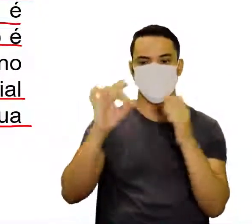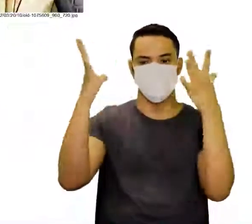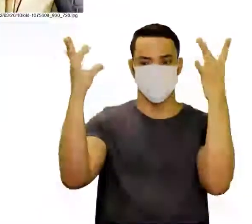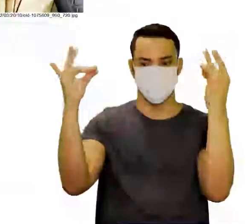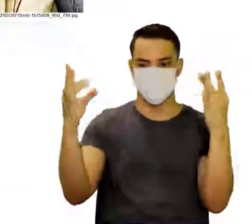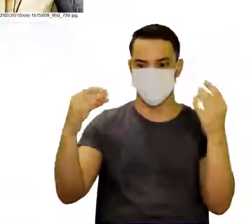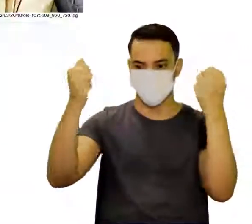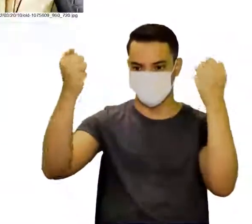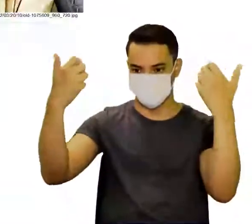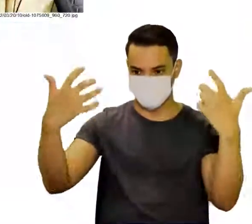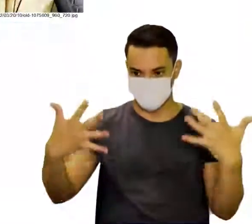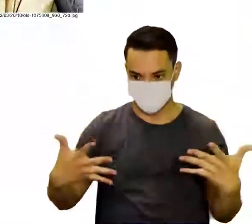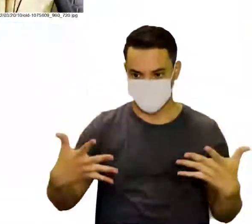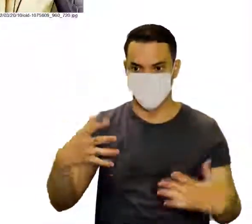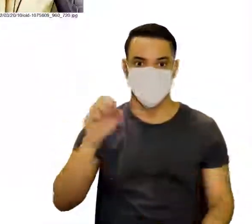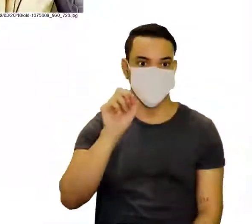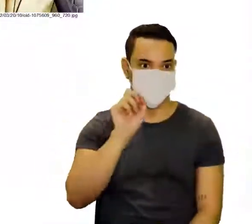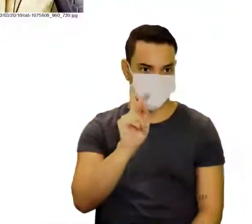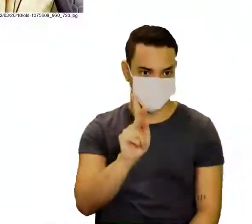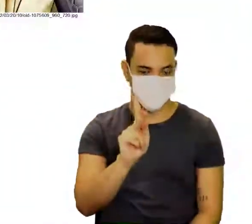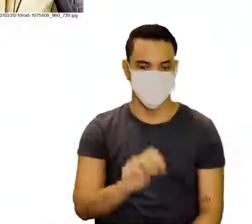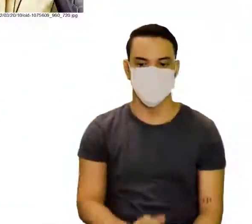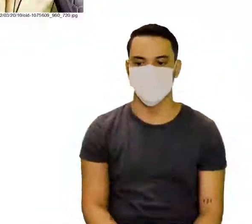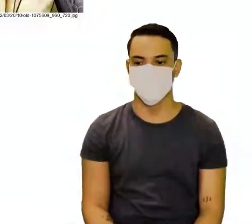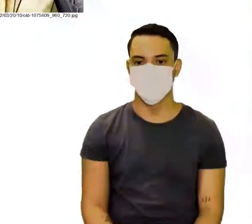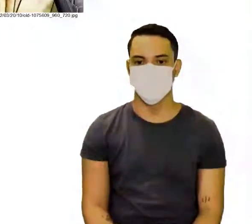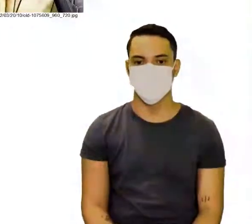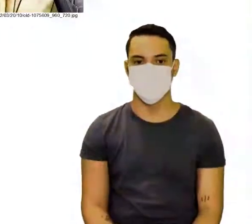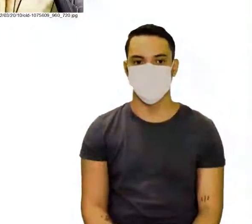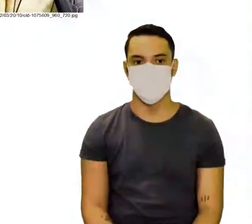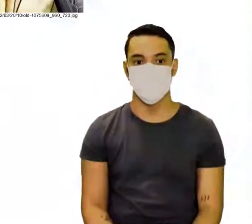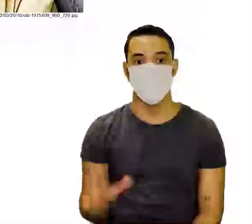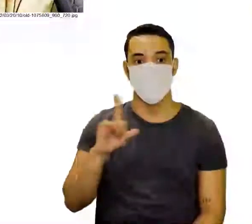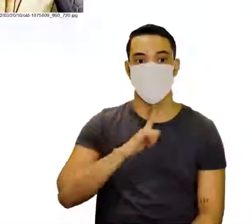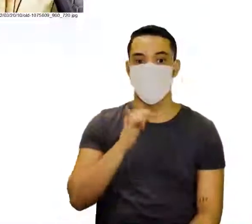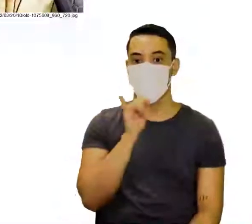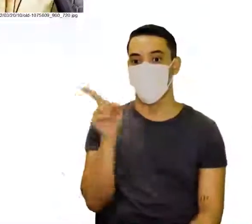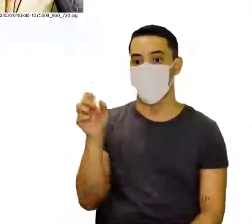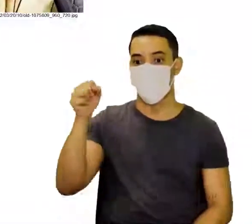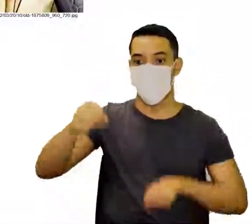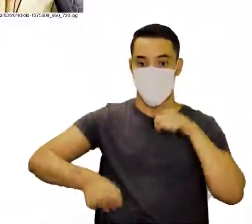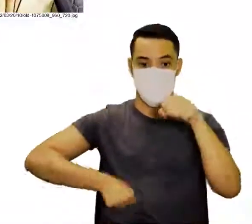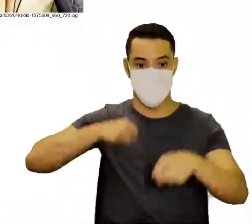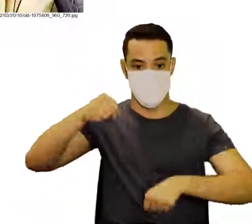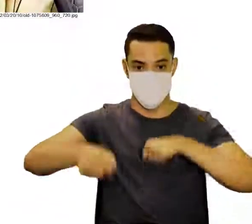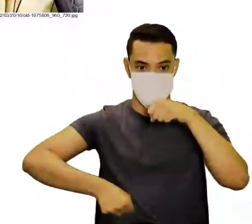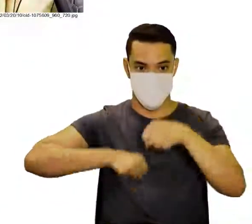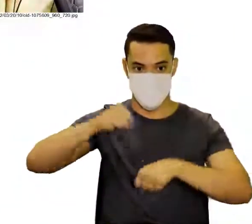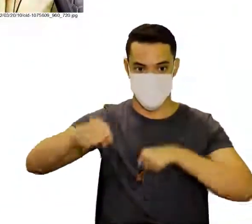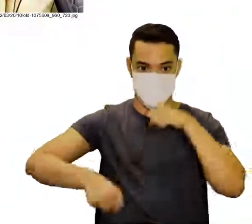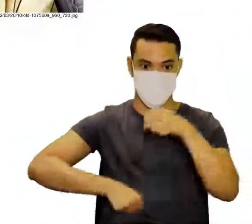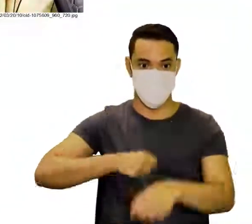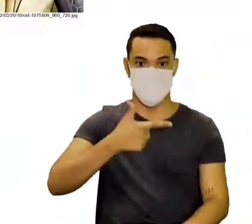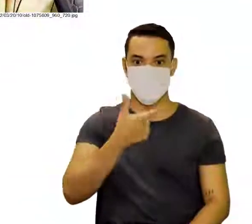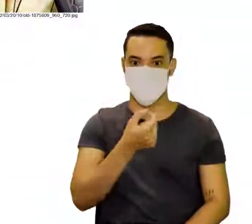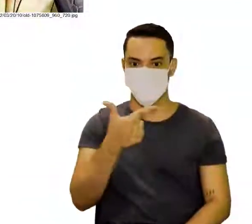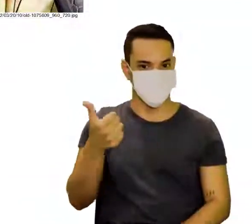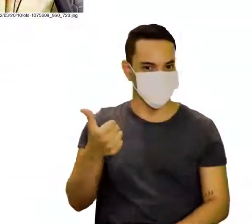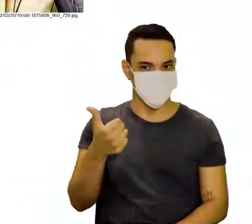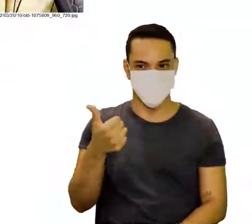definição, ok? Aqui nós temos uma bicicleta modelo 2021, só que não,